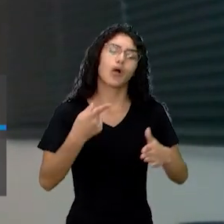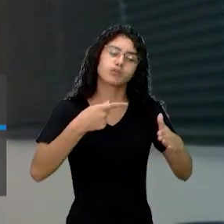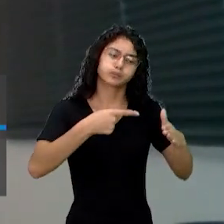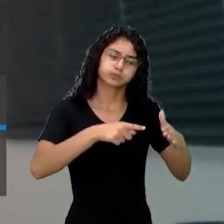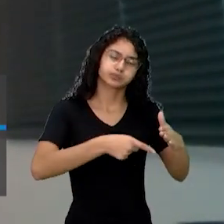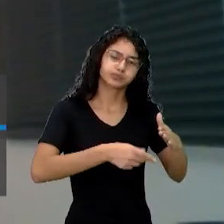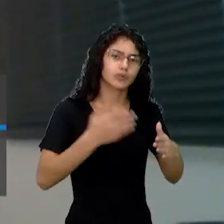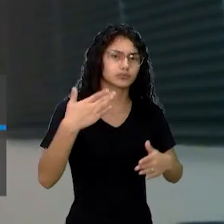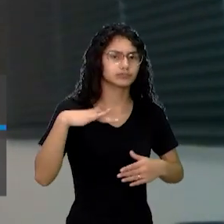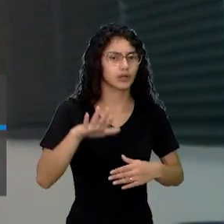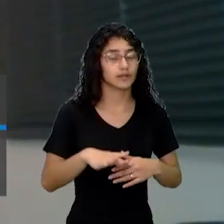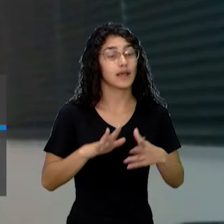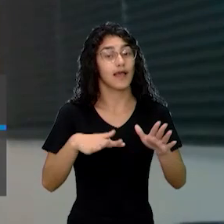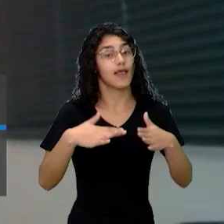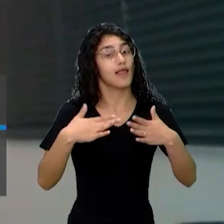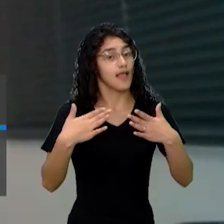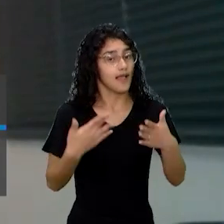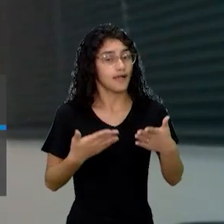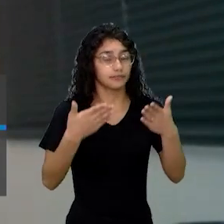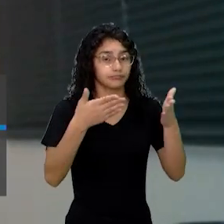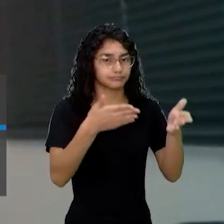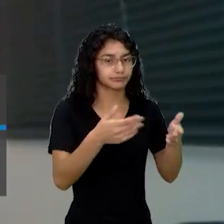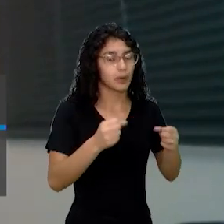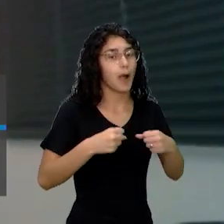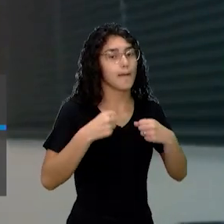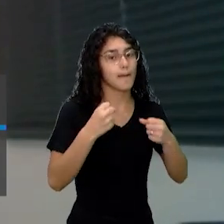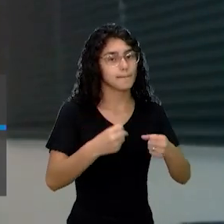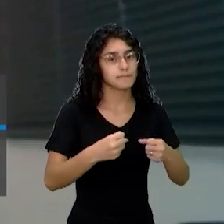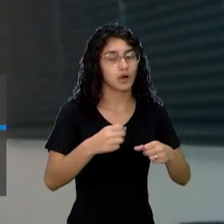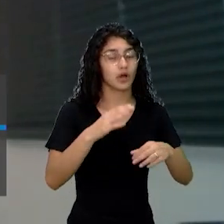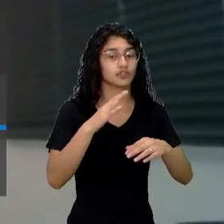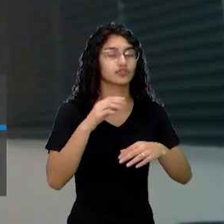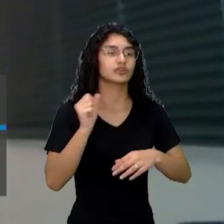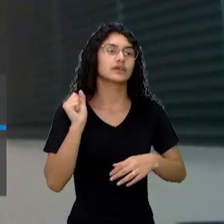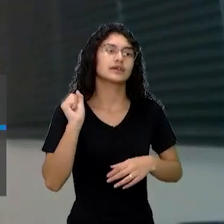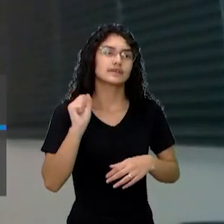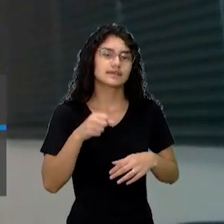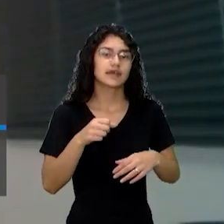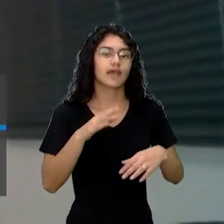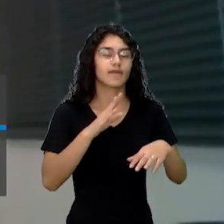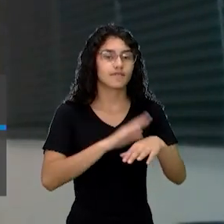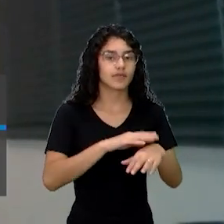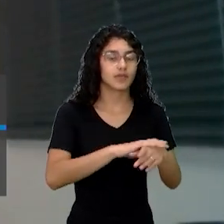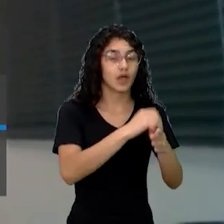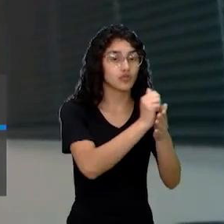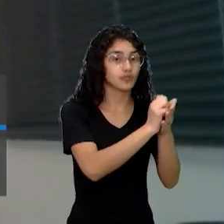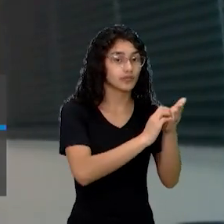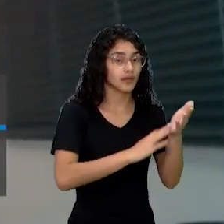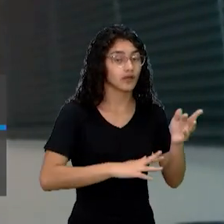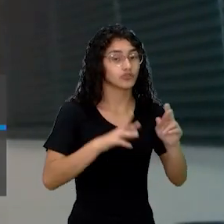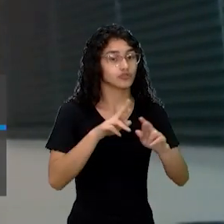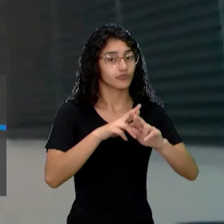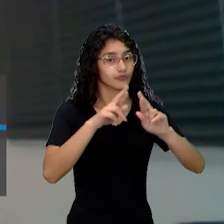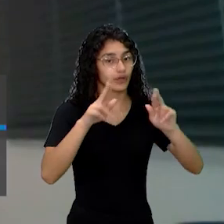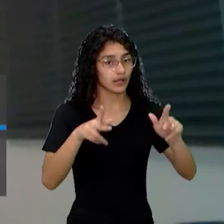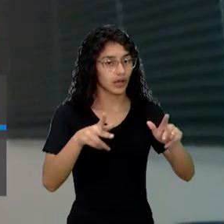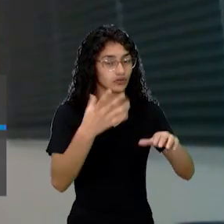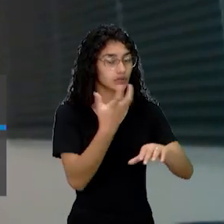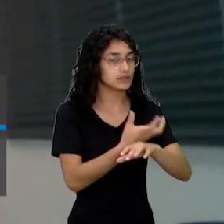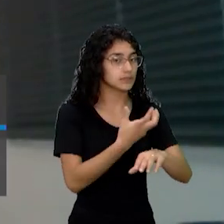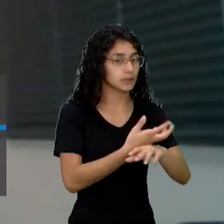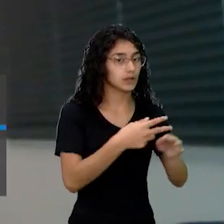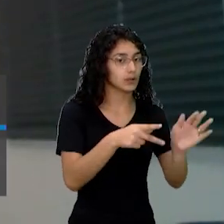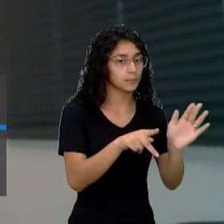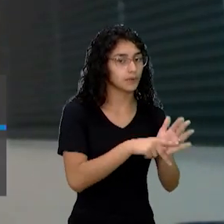aprofundar. Nesse caso, pode ser benéfico ter atividades aprofundadas e diferenciadas naquela disciplina